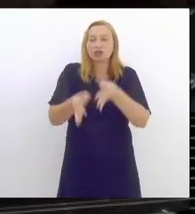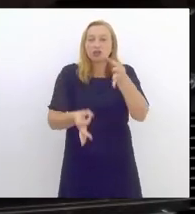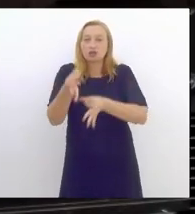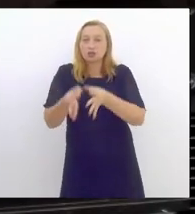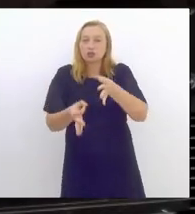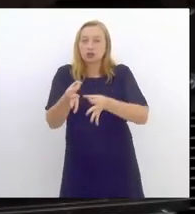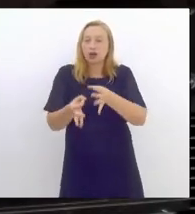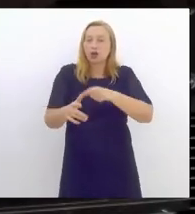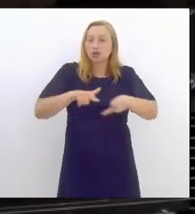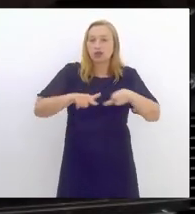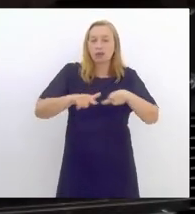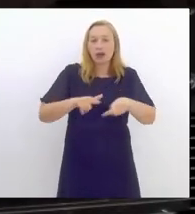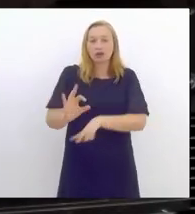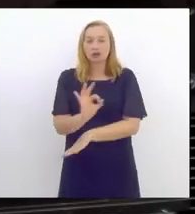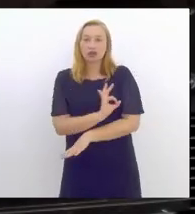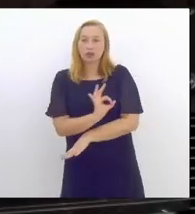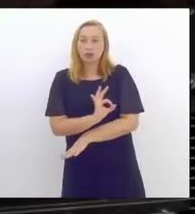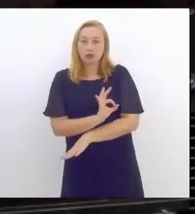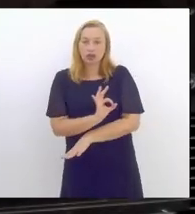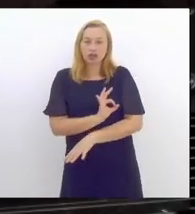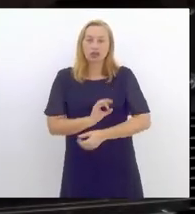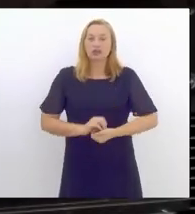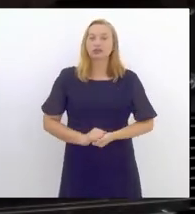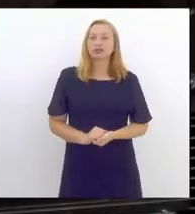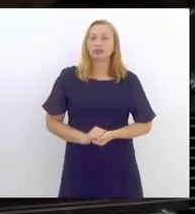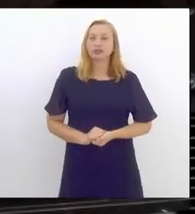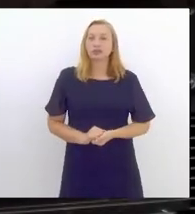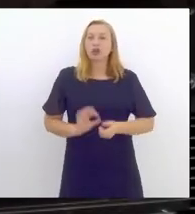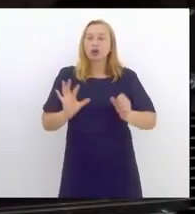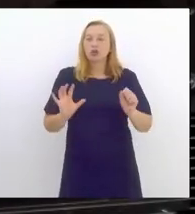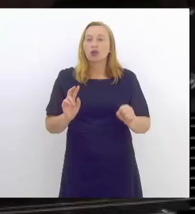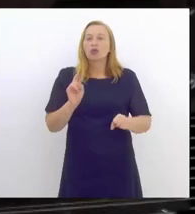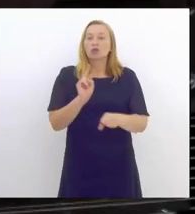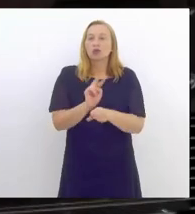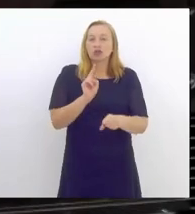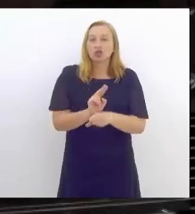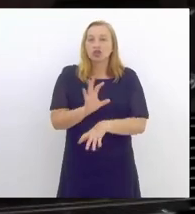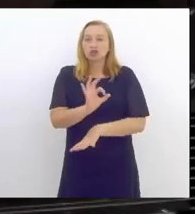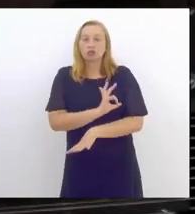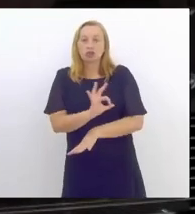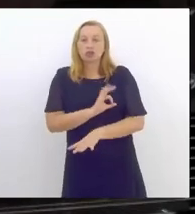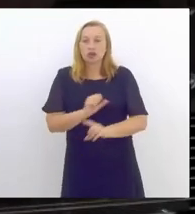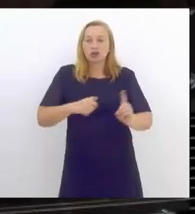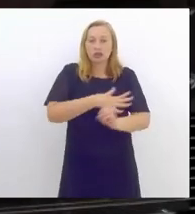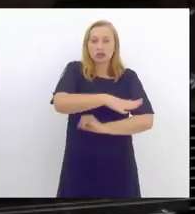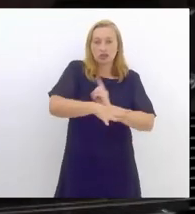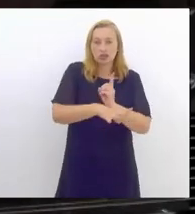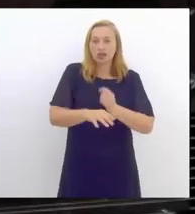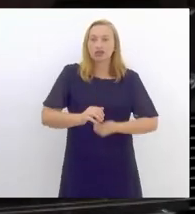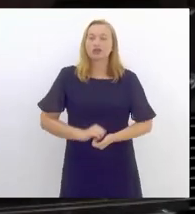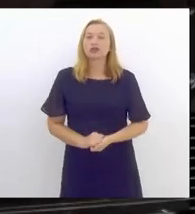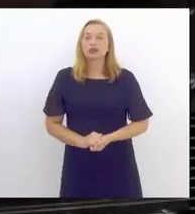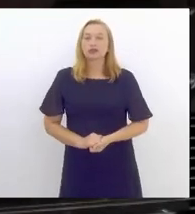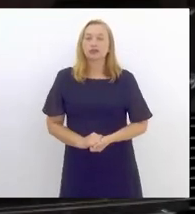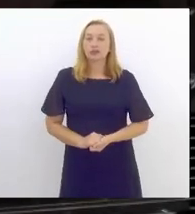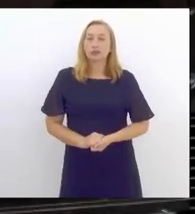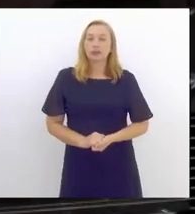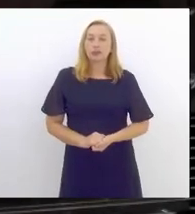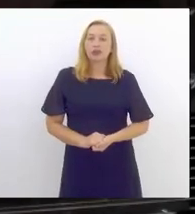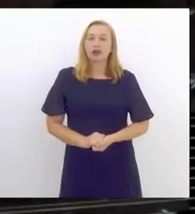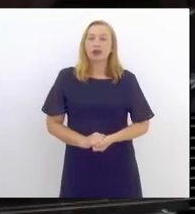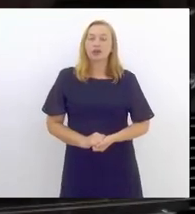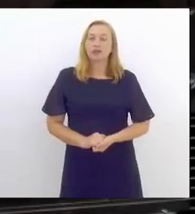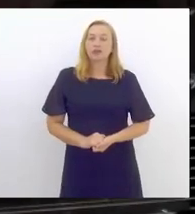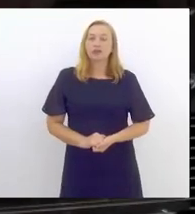de patrulhamento e abordagem, protegendo os policiais e a sociedade. Sob o comando